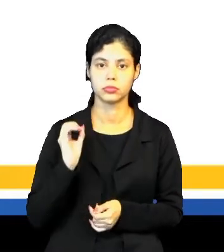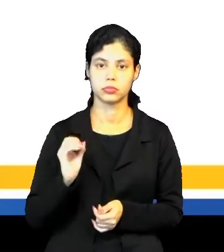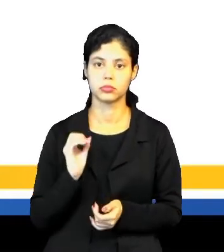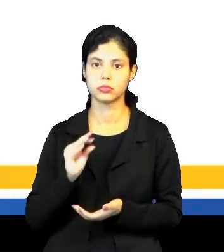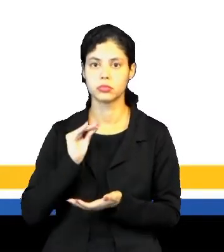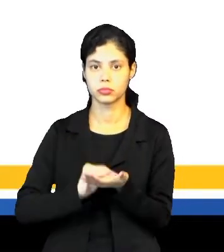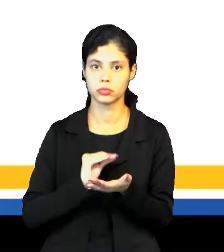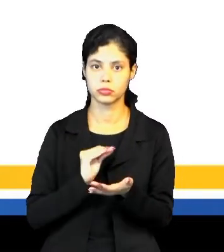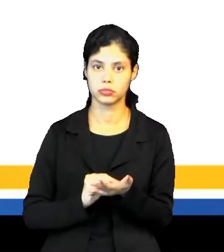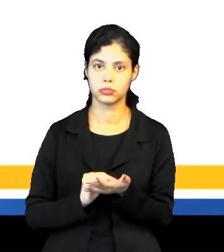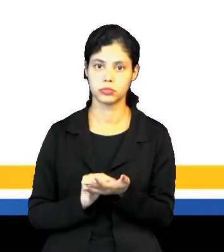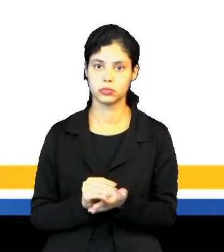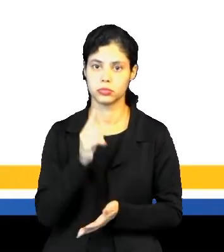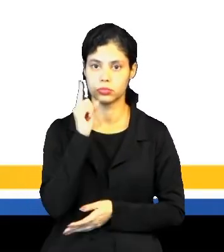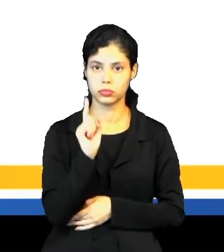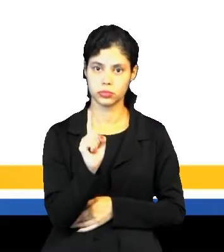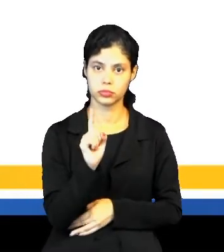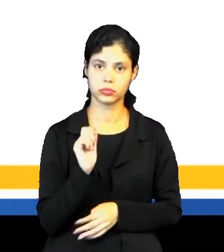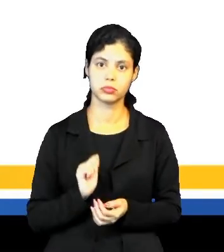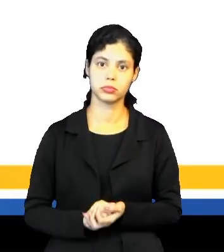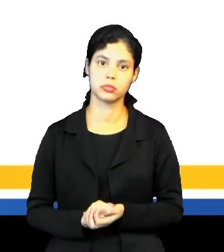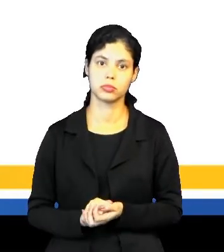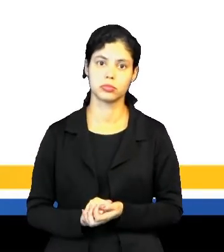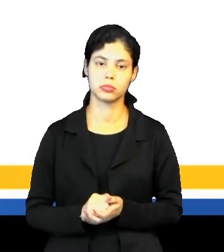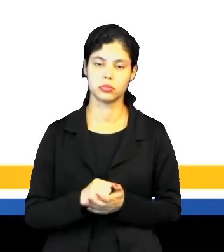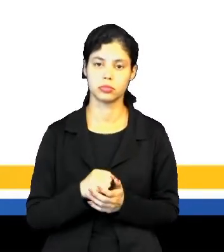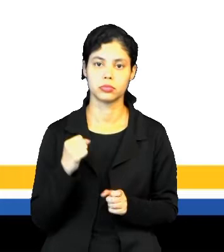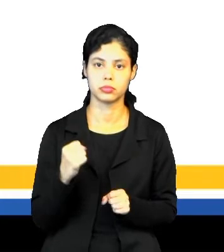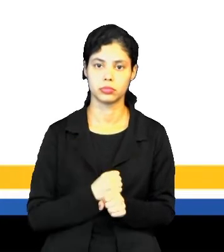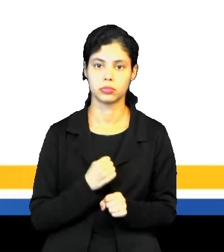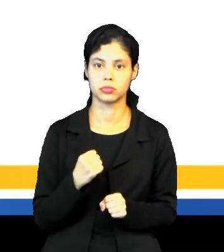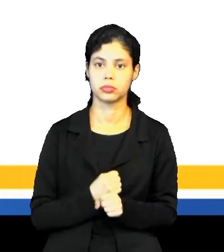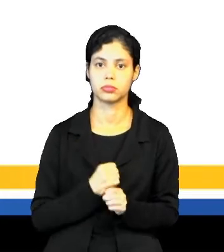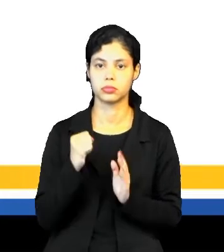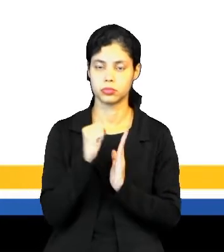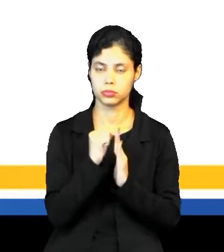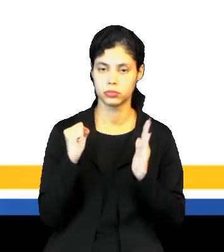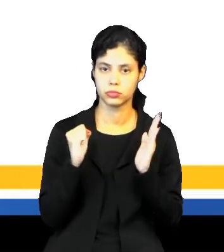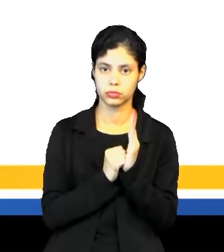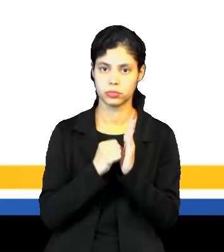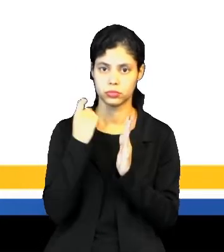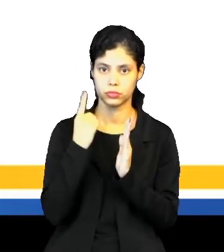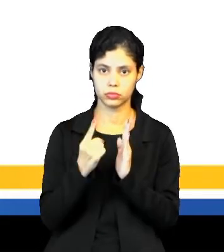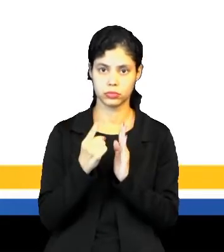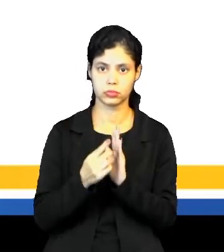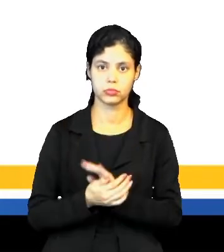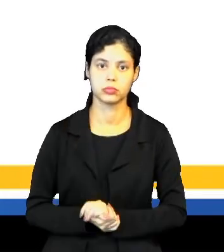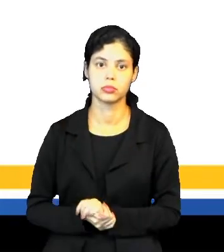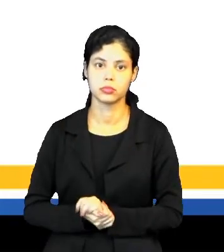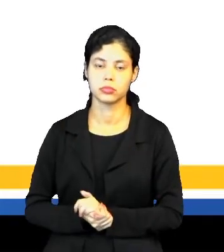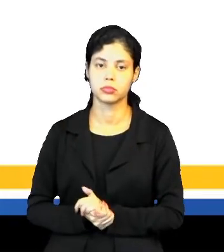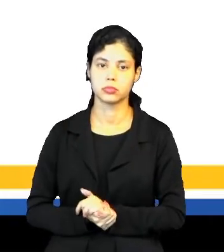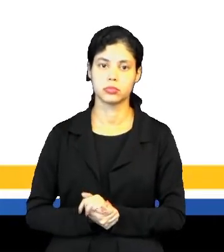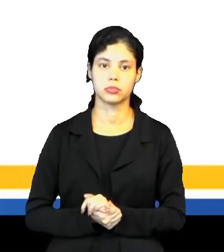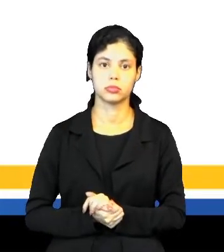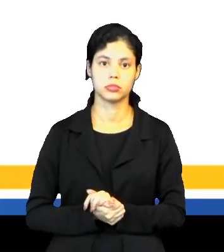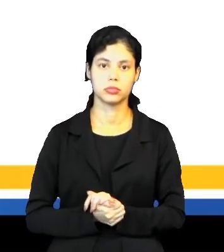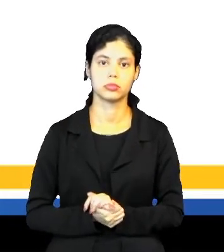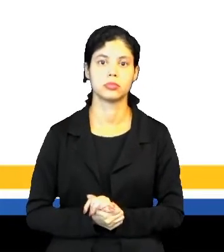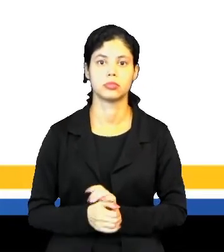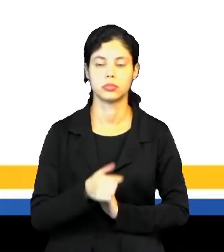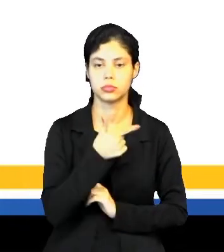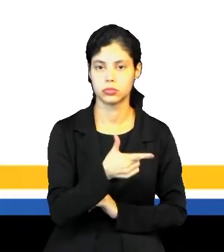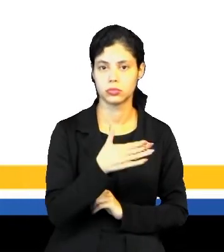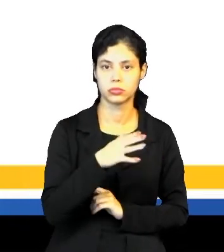nos restará o número 1, ou seja, o ano 100 corresponde ao século I. Já o ano